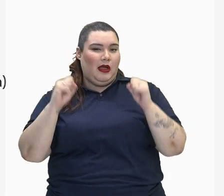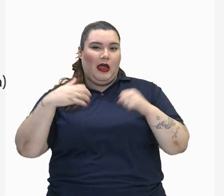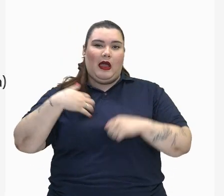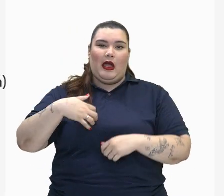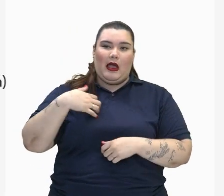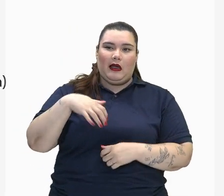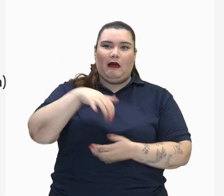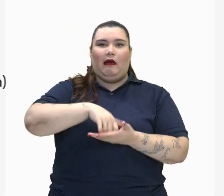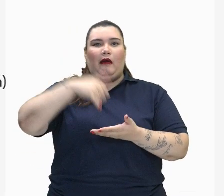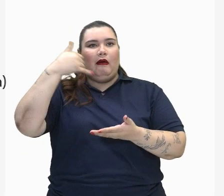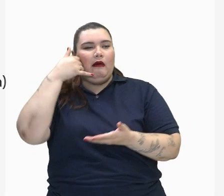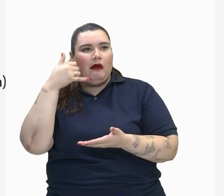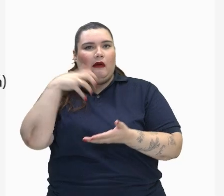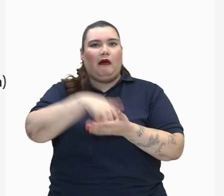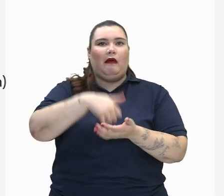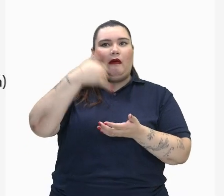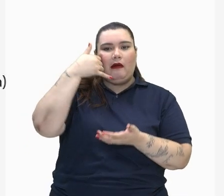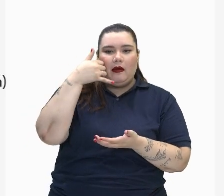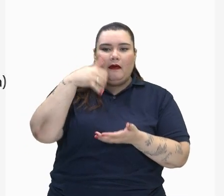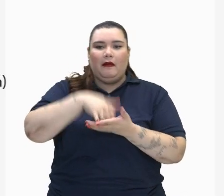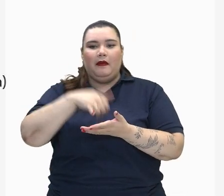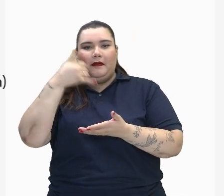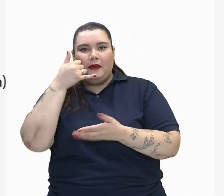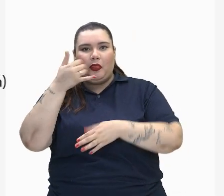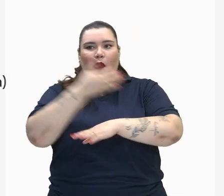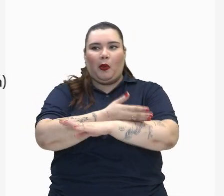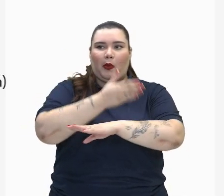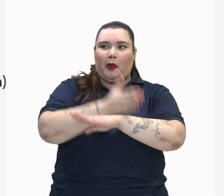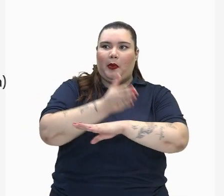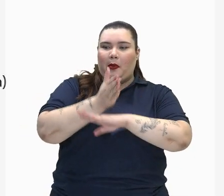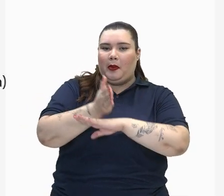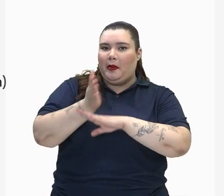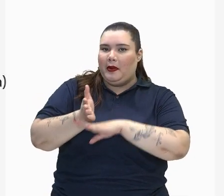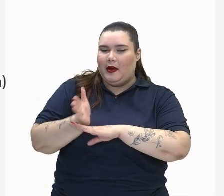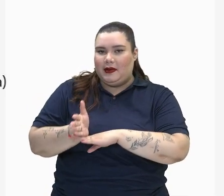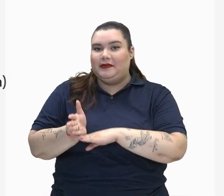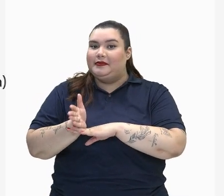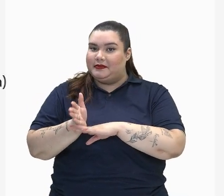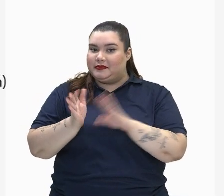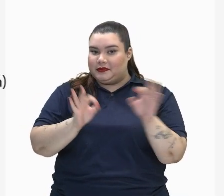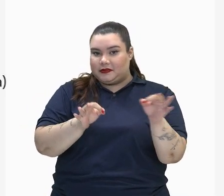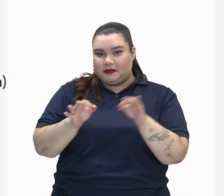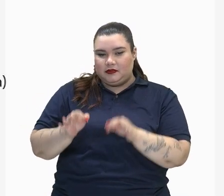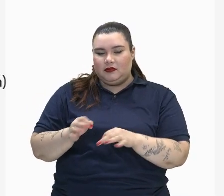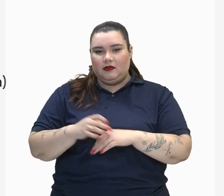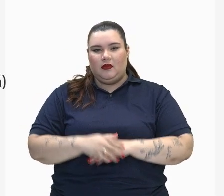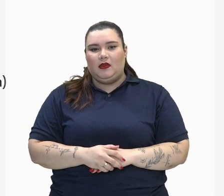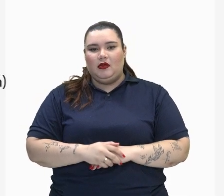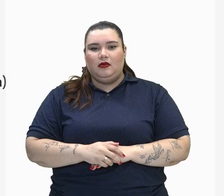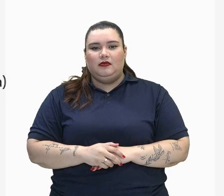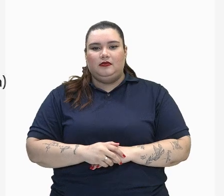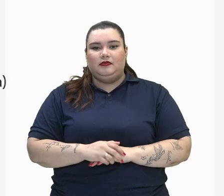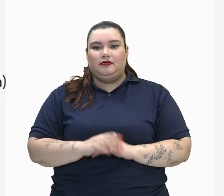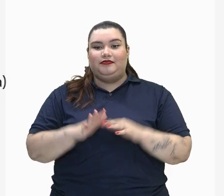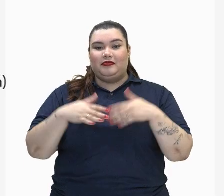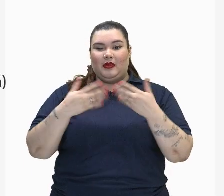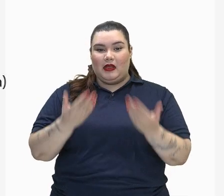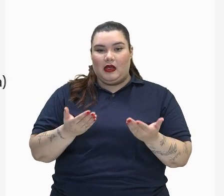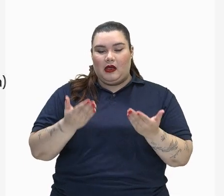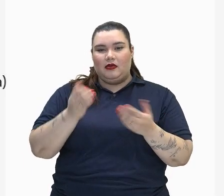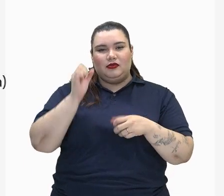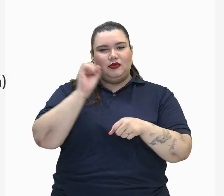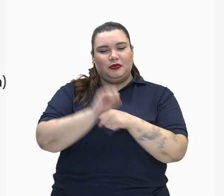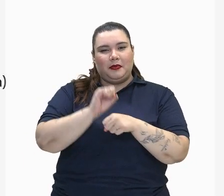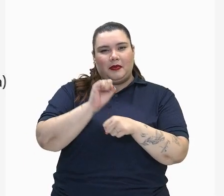está atendendo o telefone 1000 vezes e falando, né? Não existe essa pessoa aqui. Para encher,